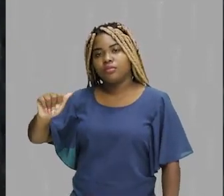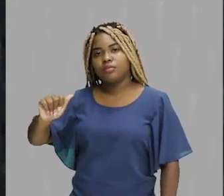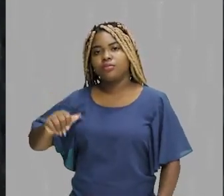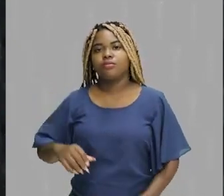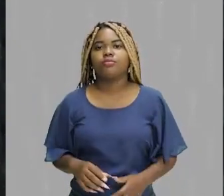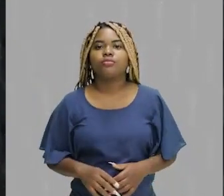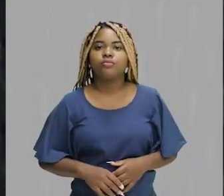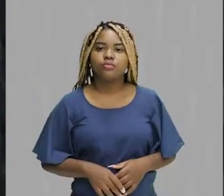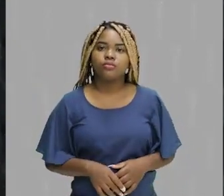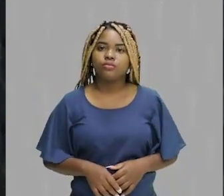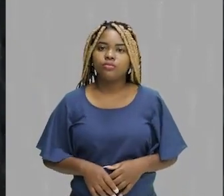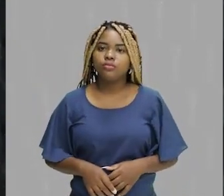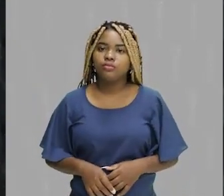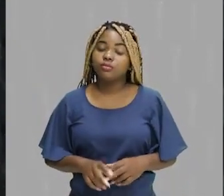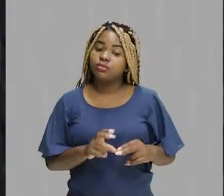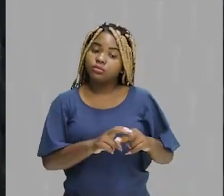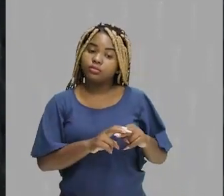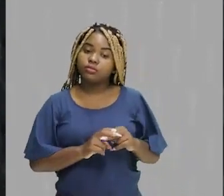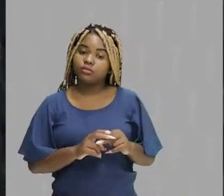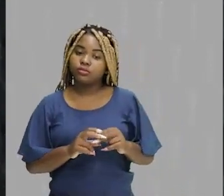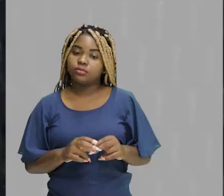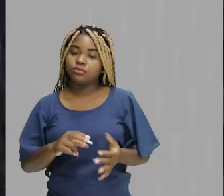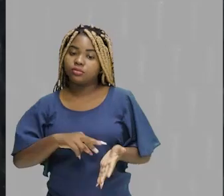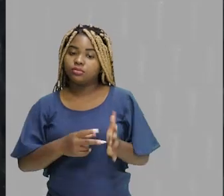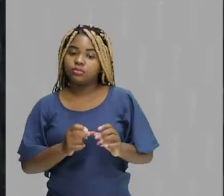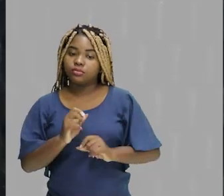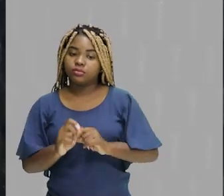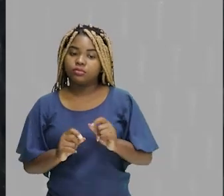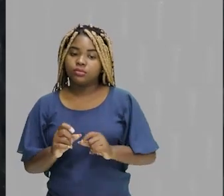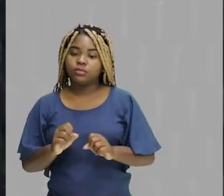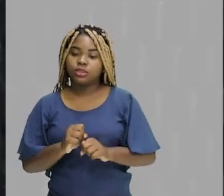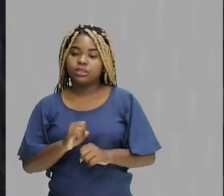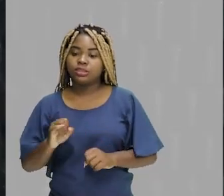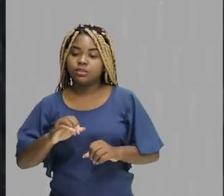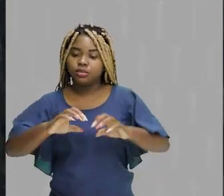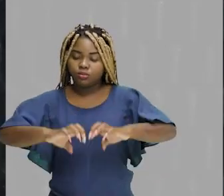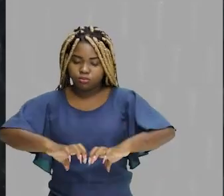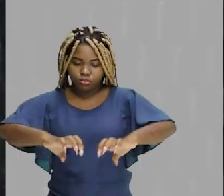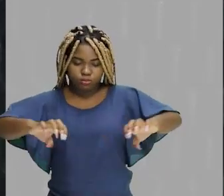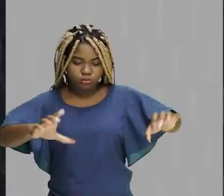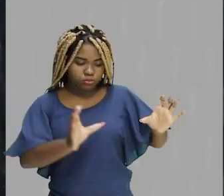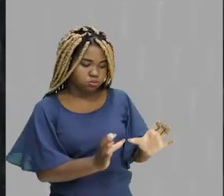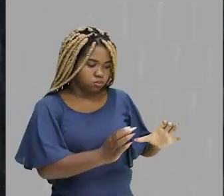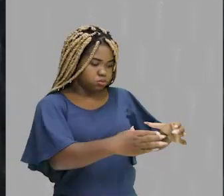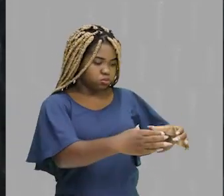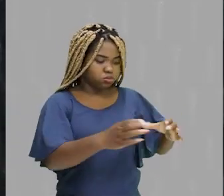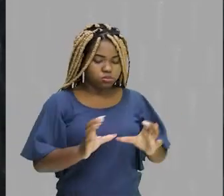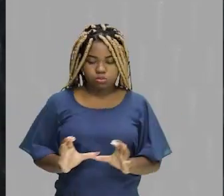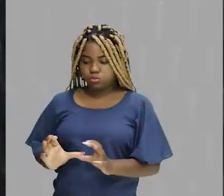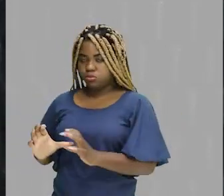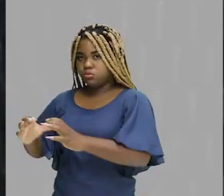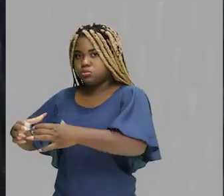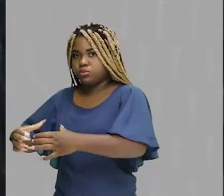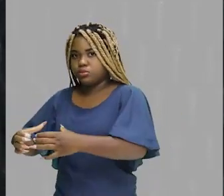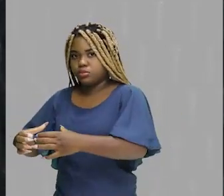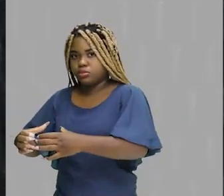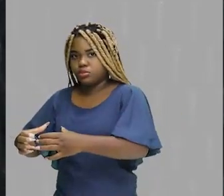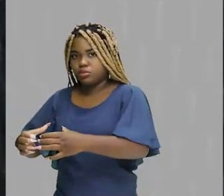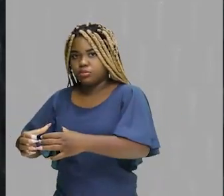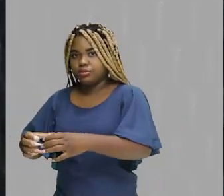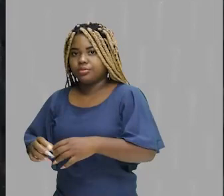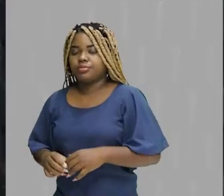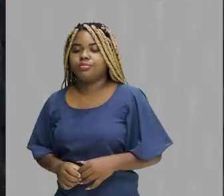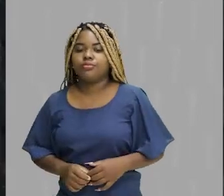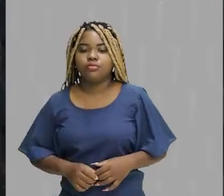certo? Assimétrica quer dizer que se eu dividir ela em duas partes, tivermos um plano de